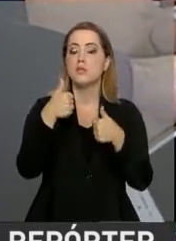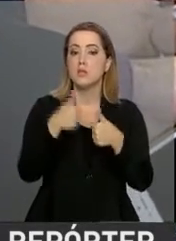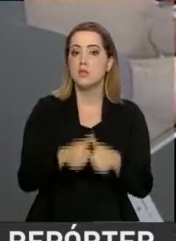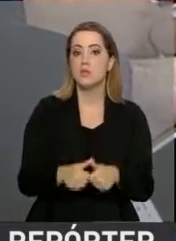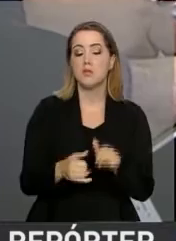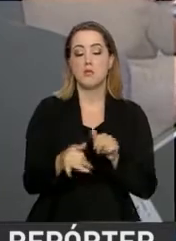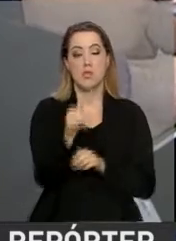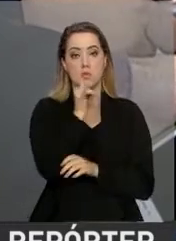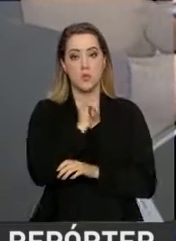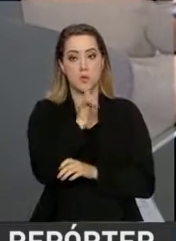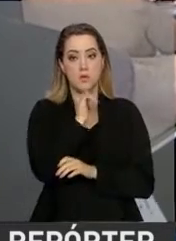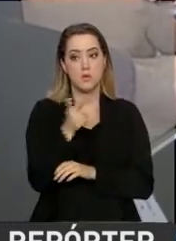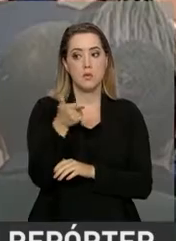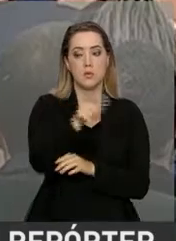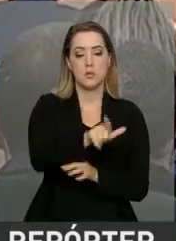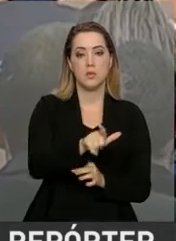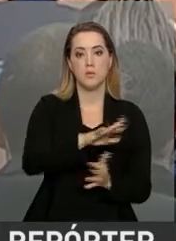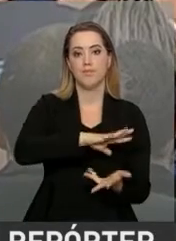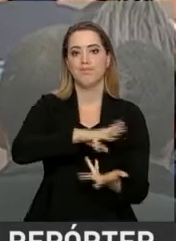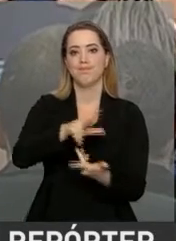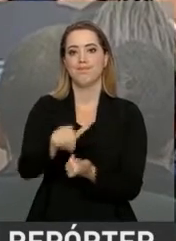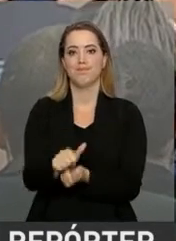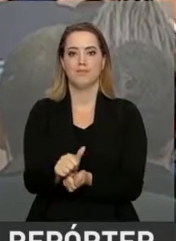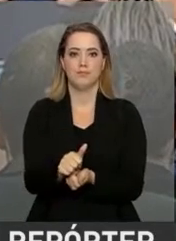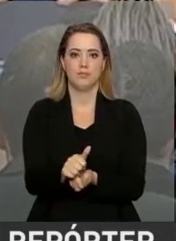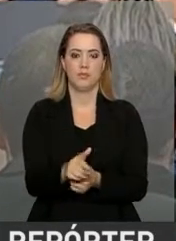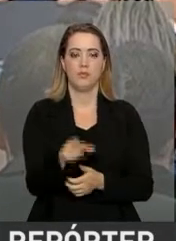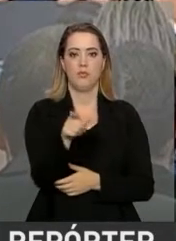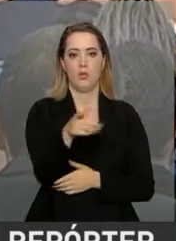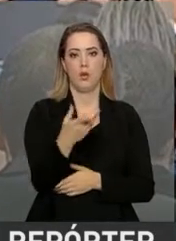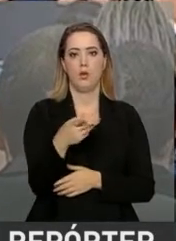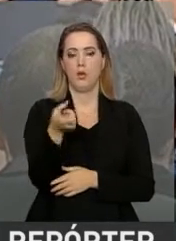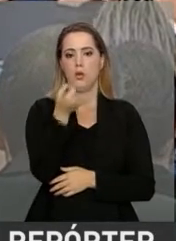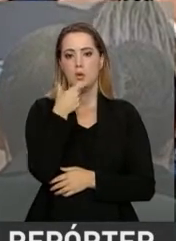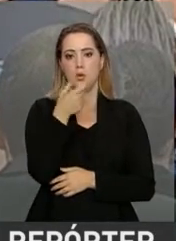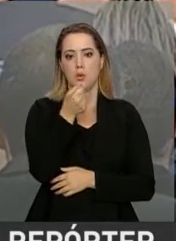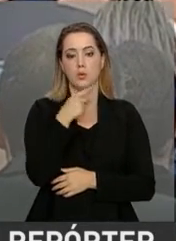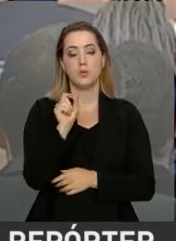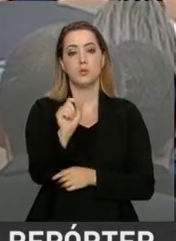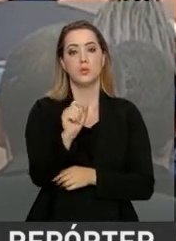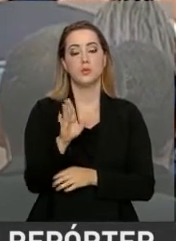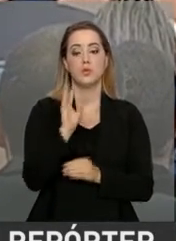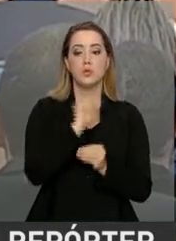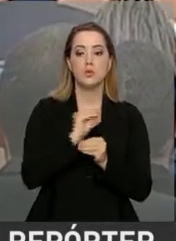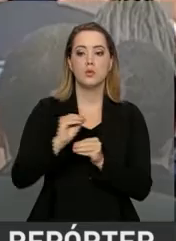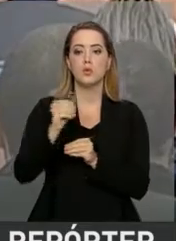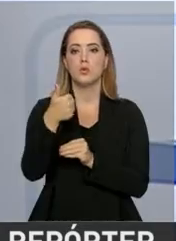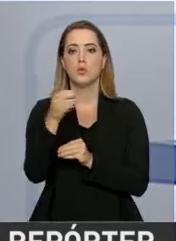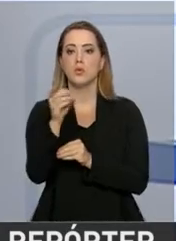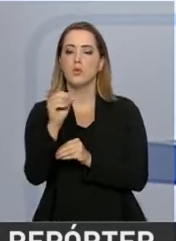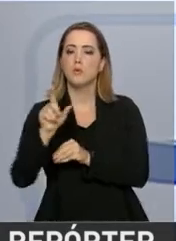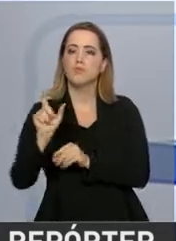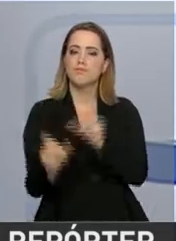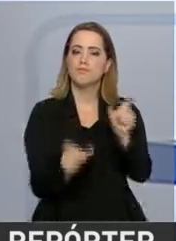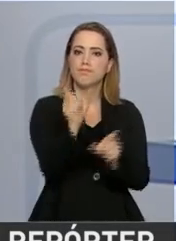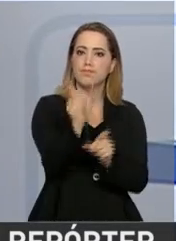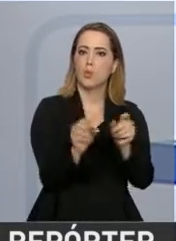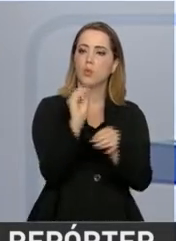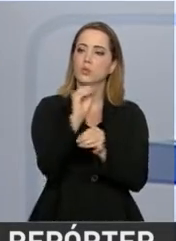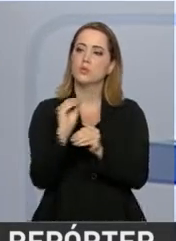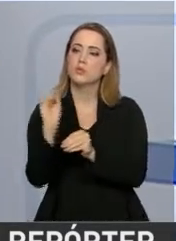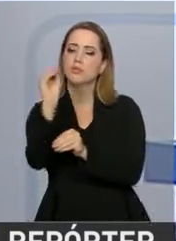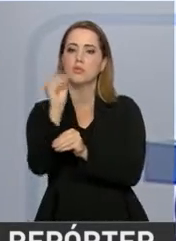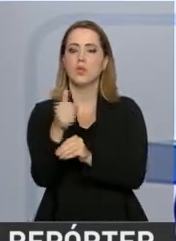exemplo para outros países o remédio editado pela organização mundial da saúde vai atender 100 mil pessoas a partir de janeiro